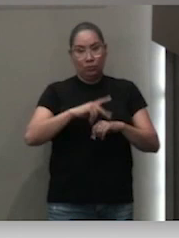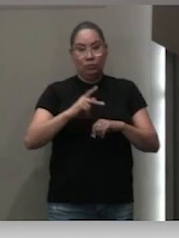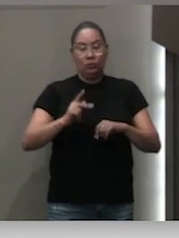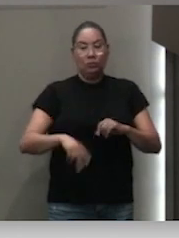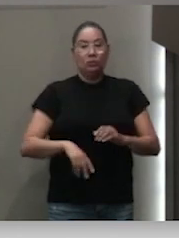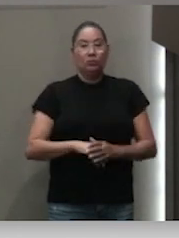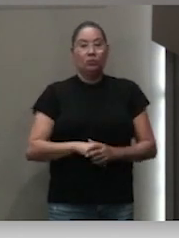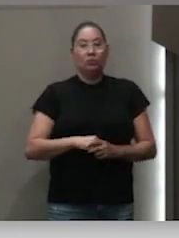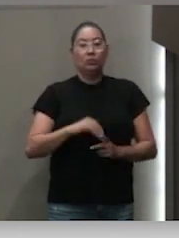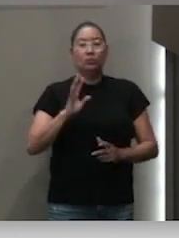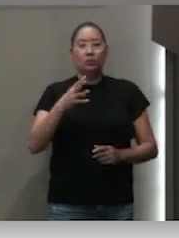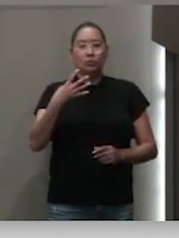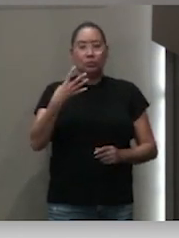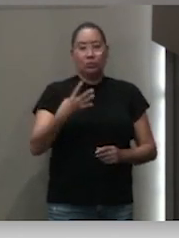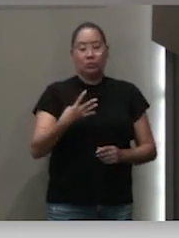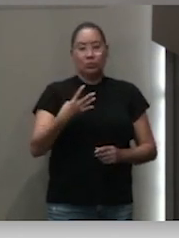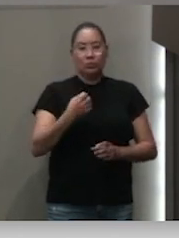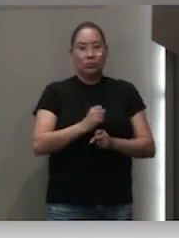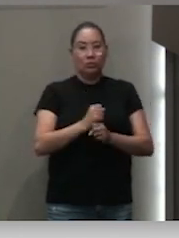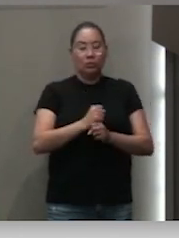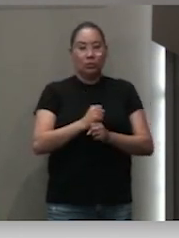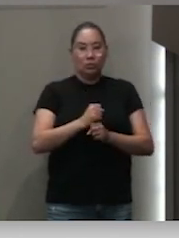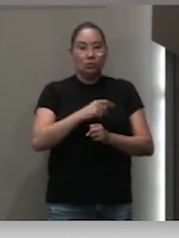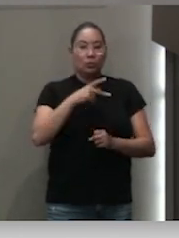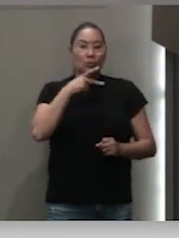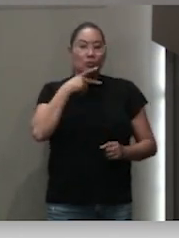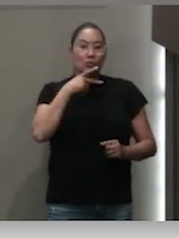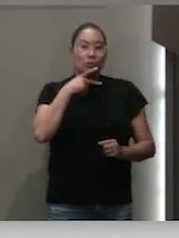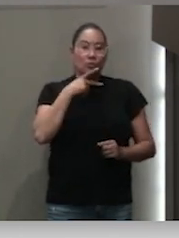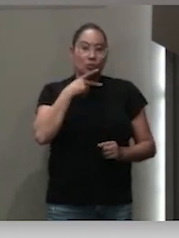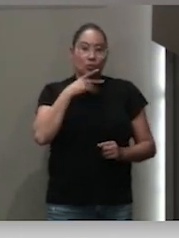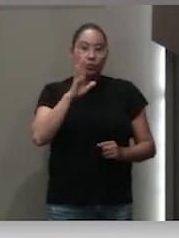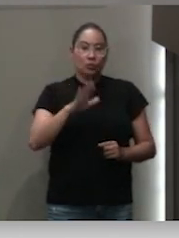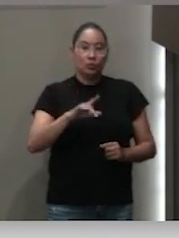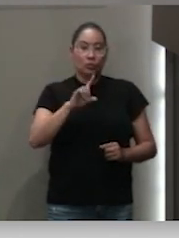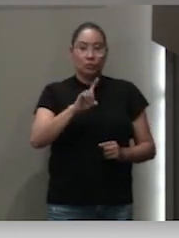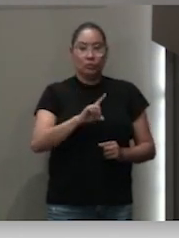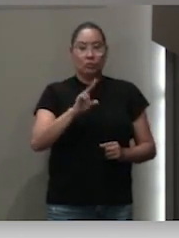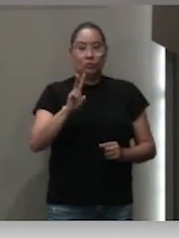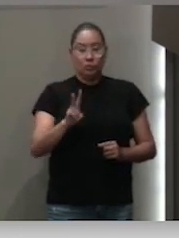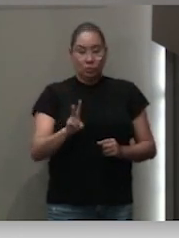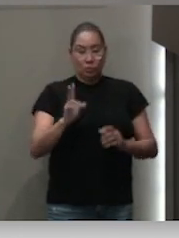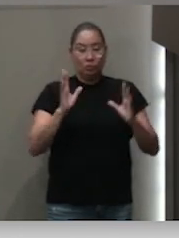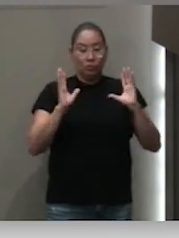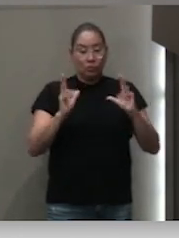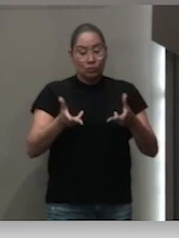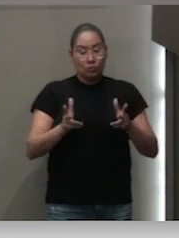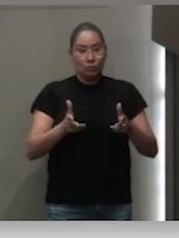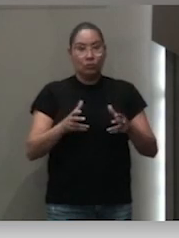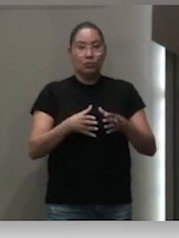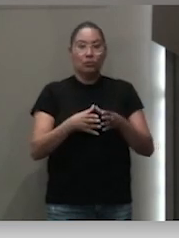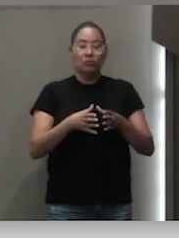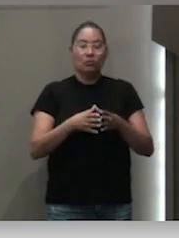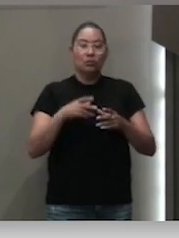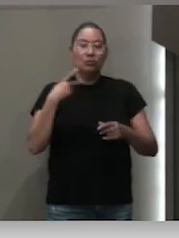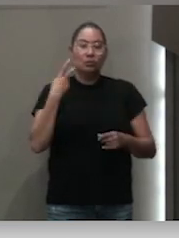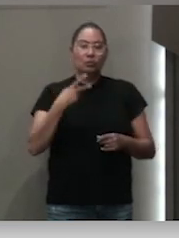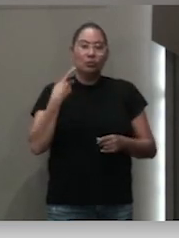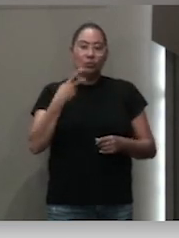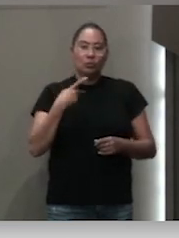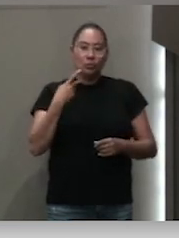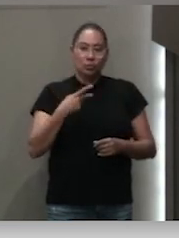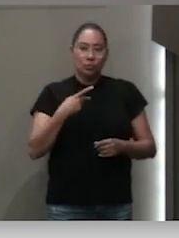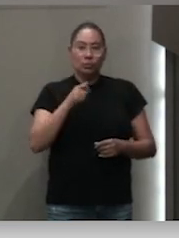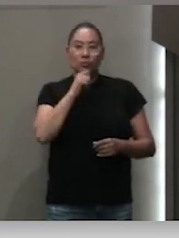estamos no quarto ano de governo e no 12º ano do mesmo grupo político e ainda recebendo